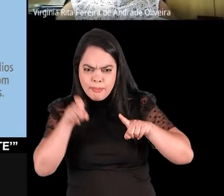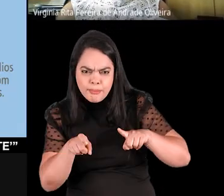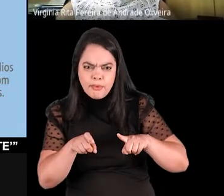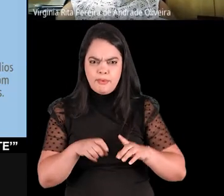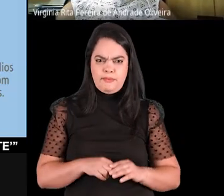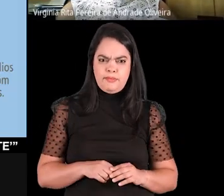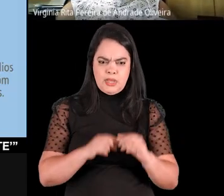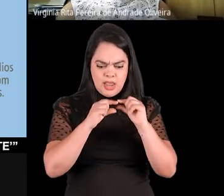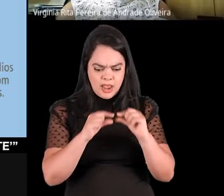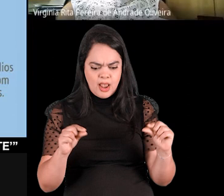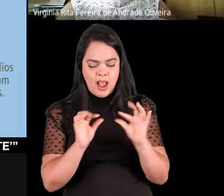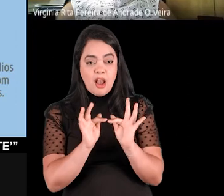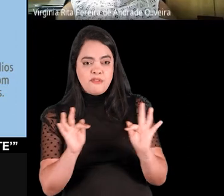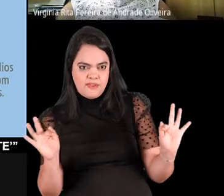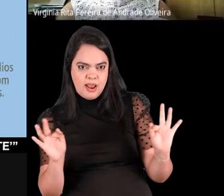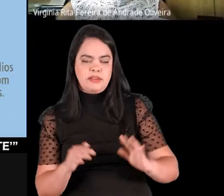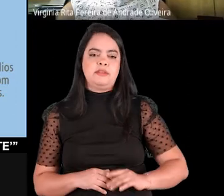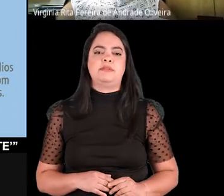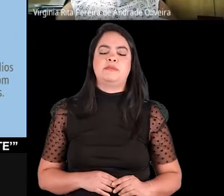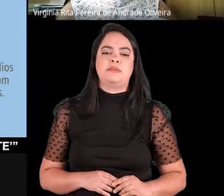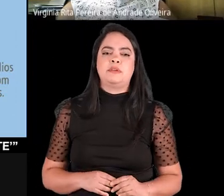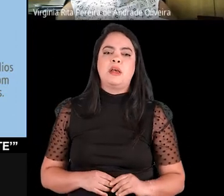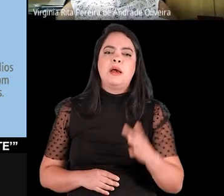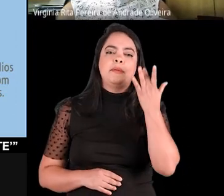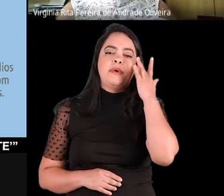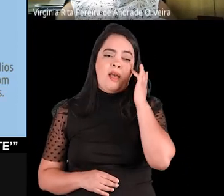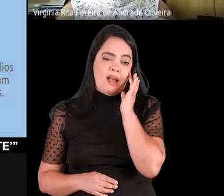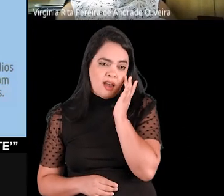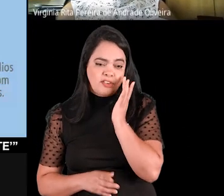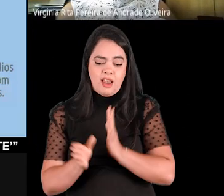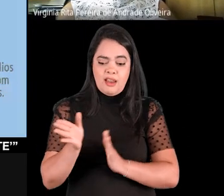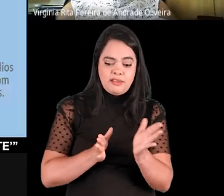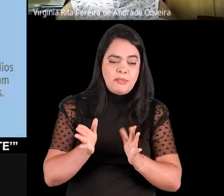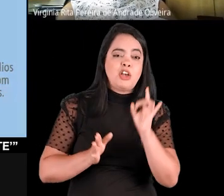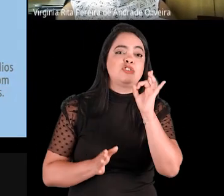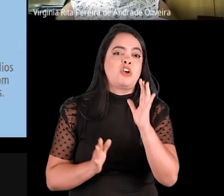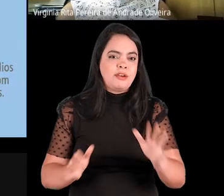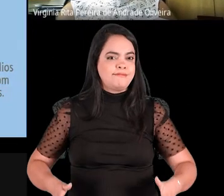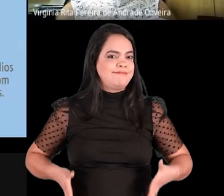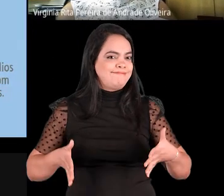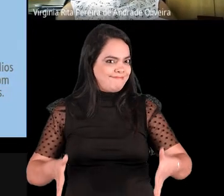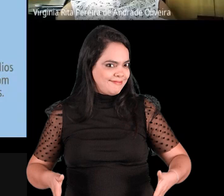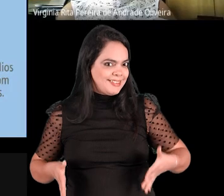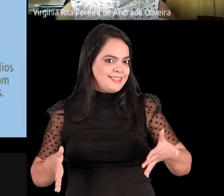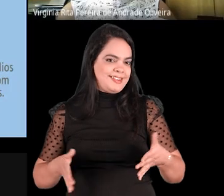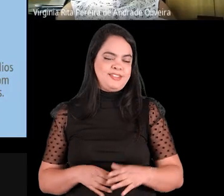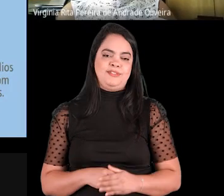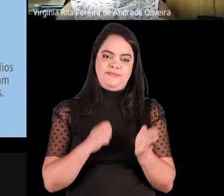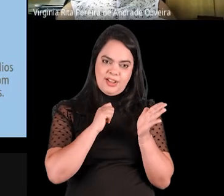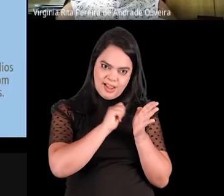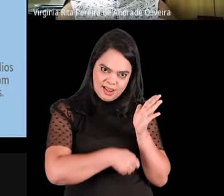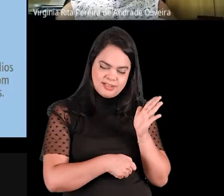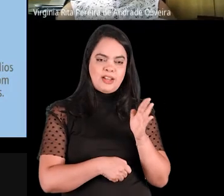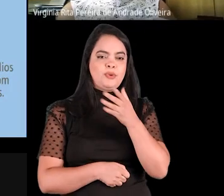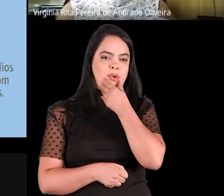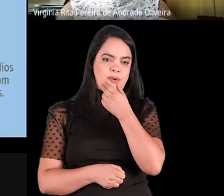personagens, a frase escrita em caixa alta. Para quem acha que a acessibilidade é só coisa de cadeirante. E a assinatura do cartunista Ricardo